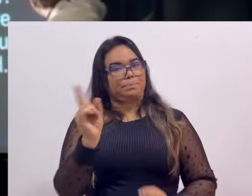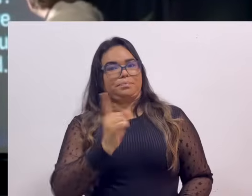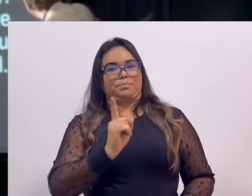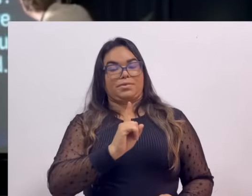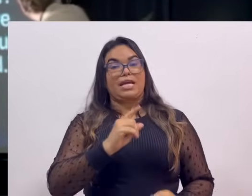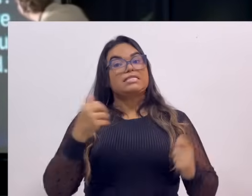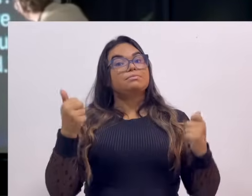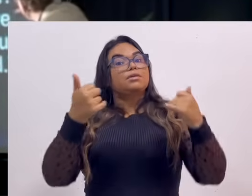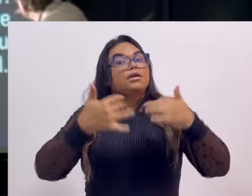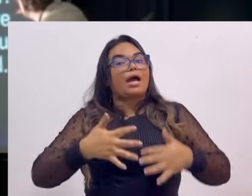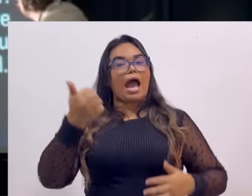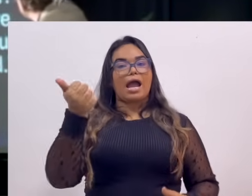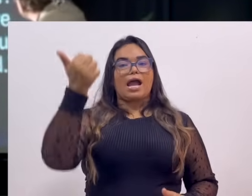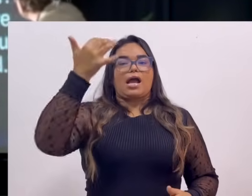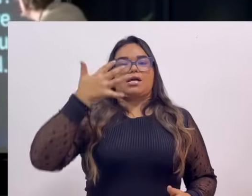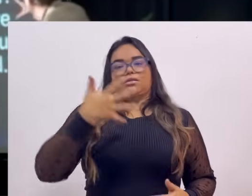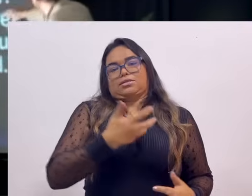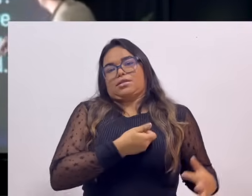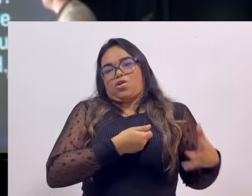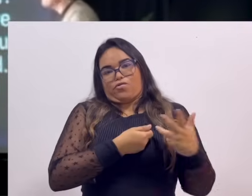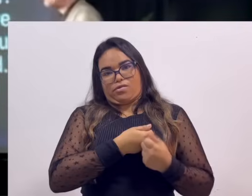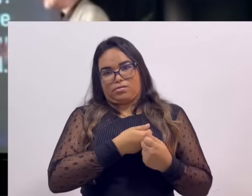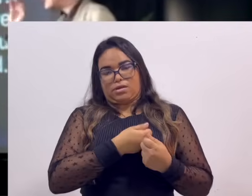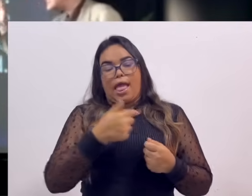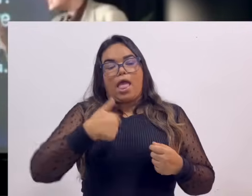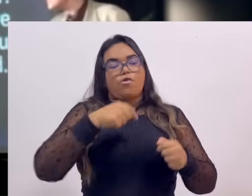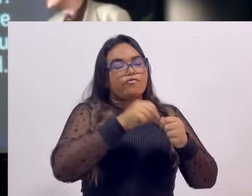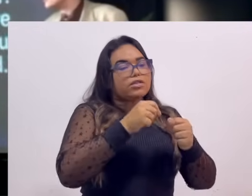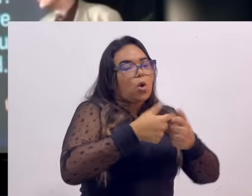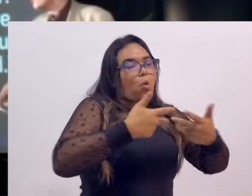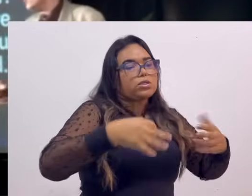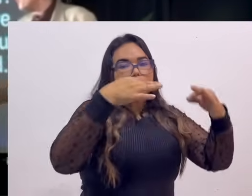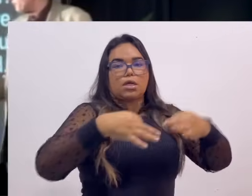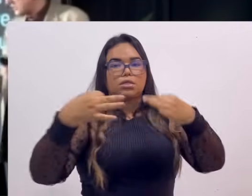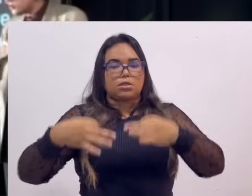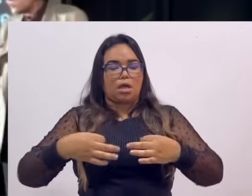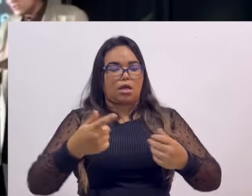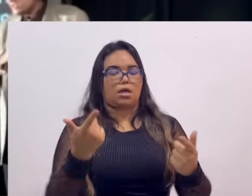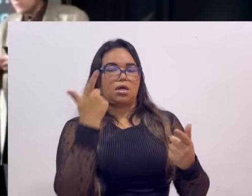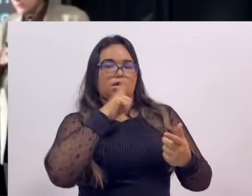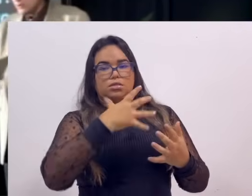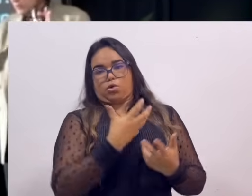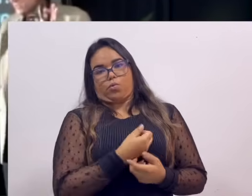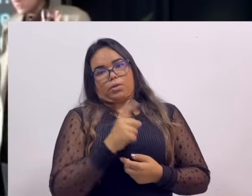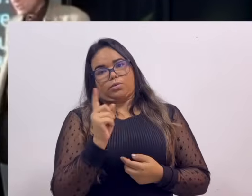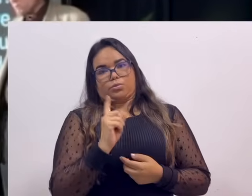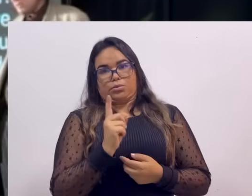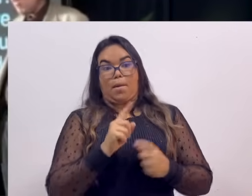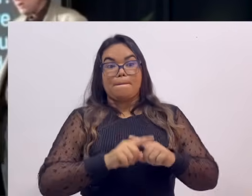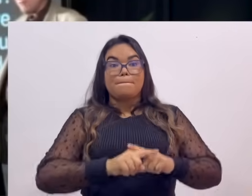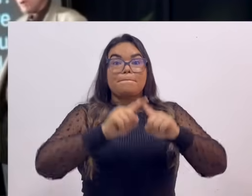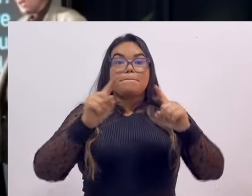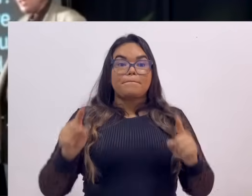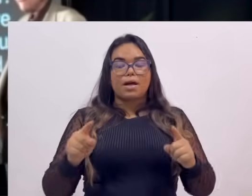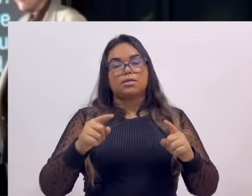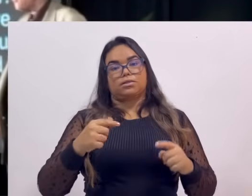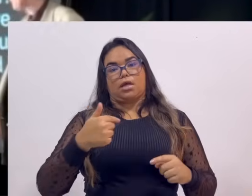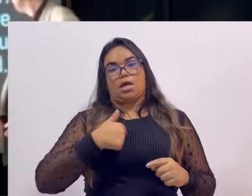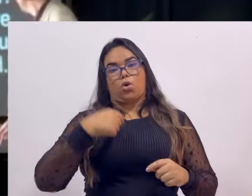e as obras não podem me salvar. Mas o pecado não tem domínio sobre mim. A